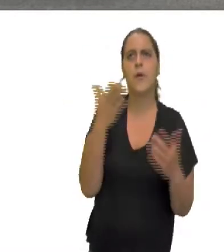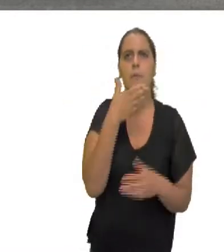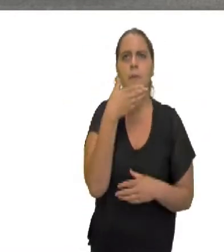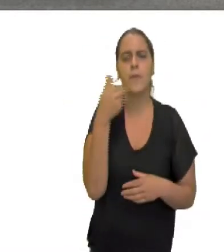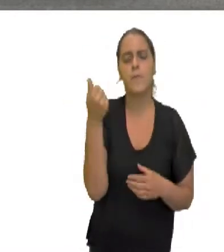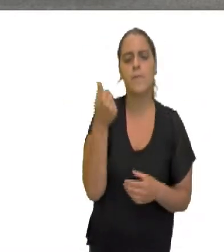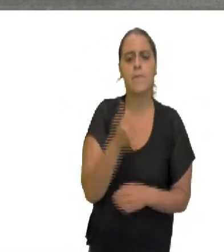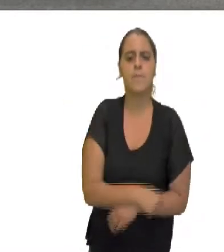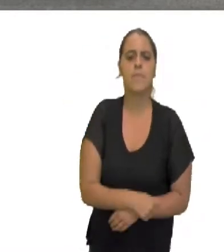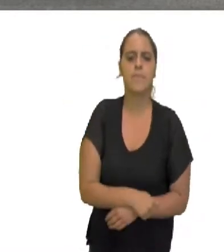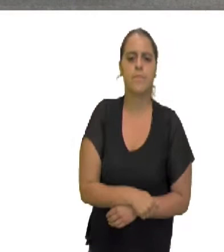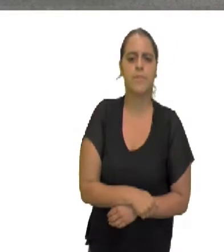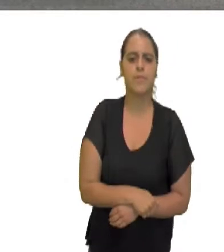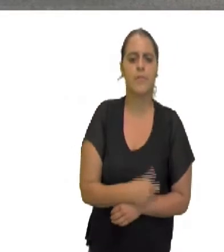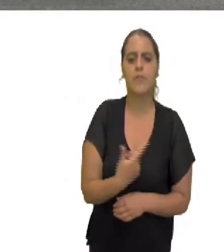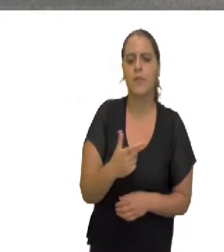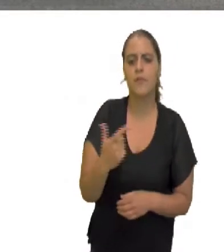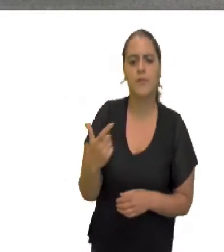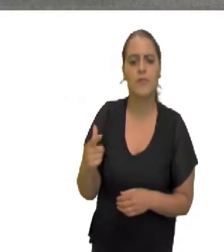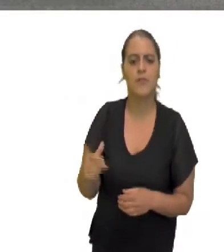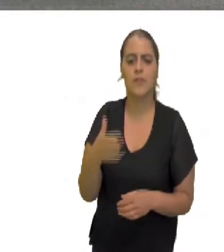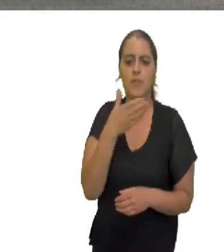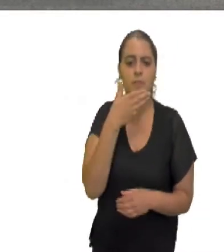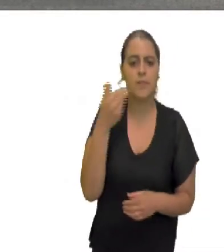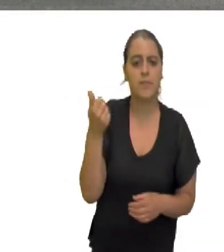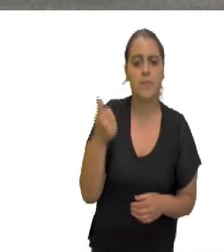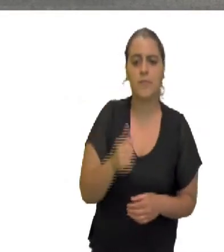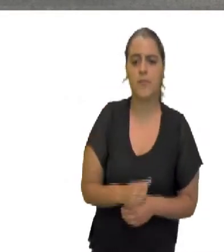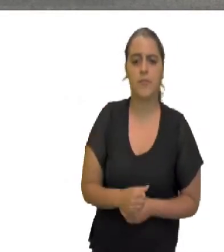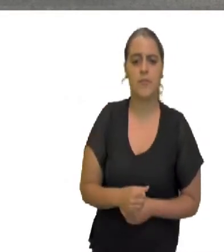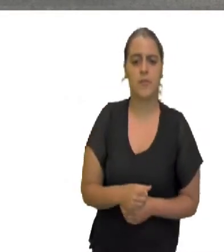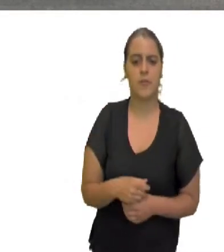melhor? Não existe melhor